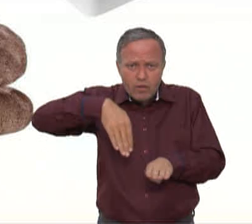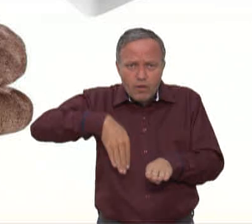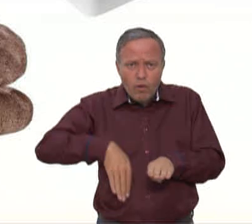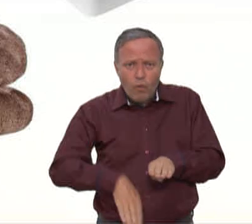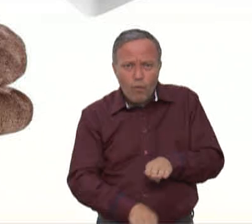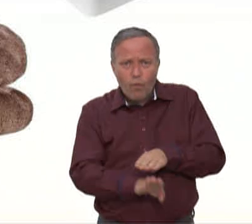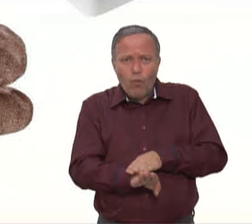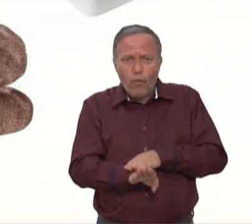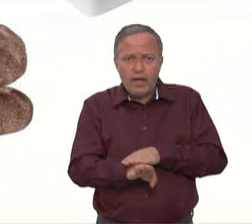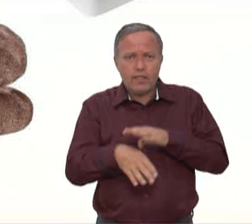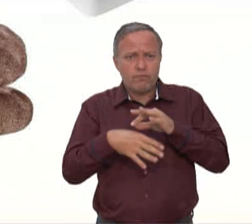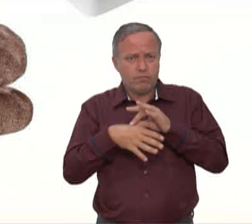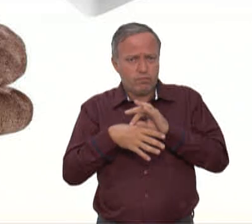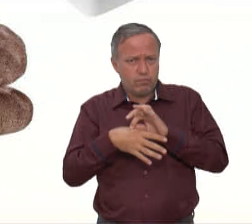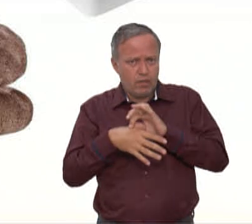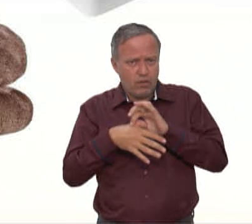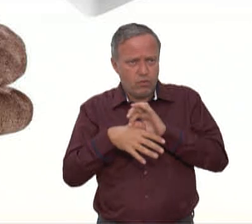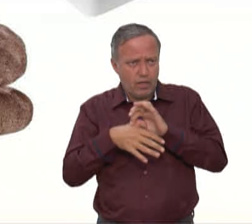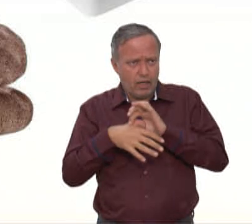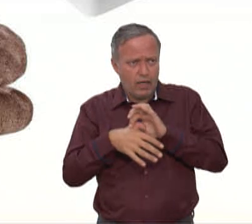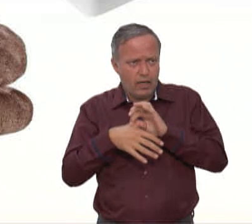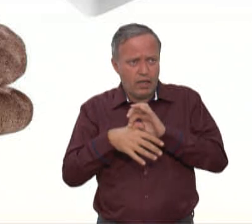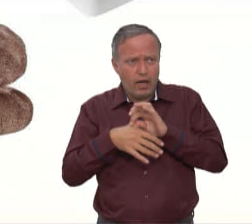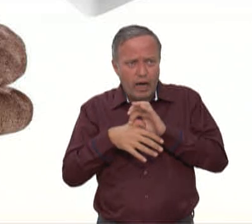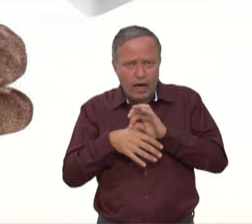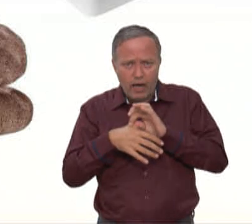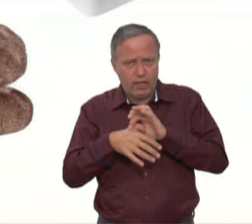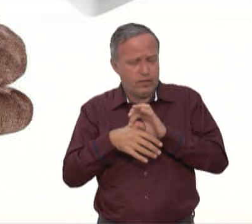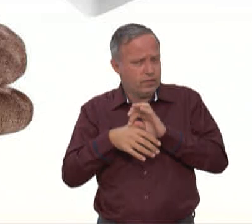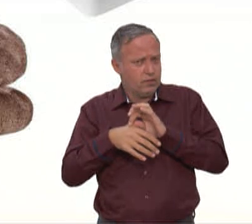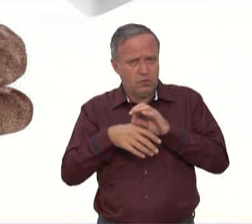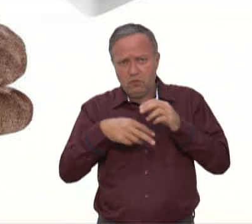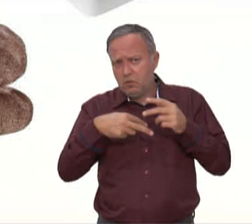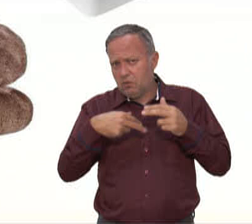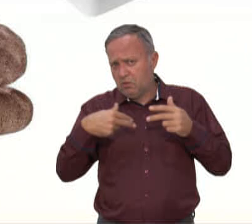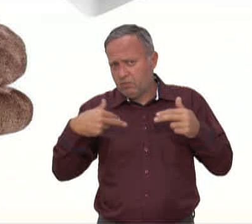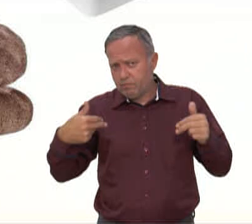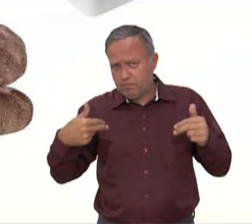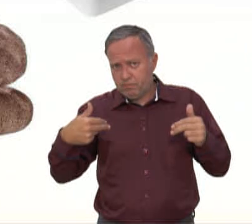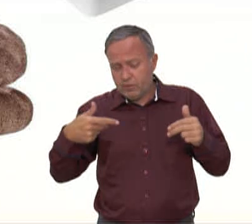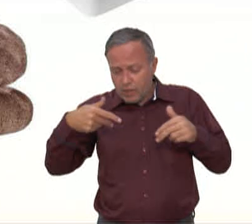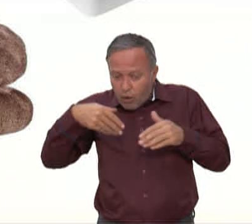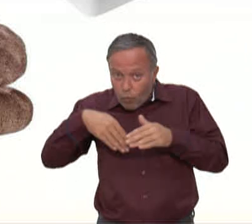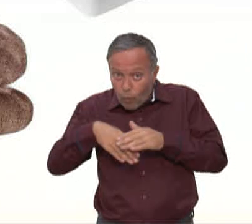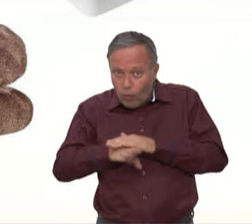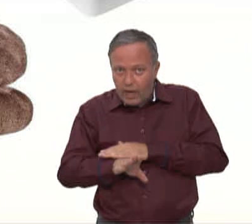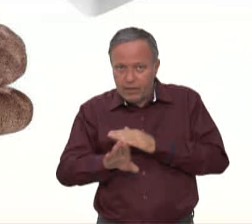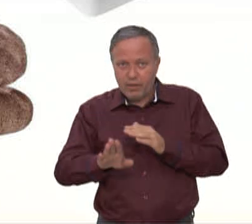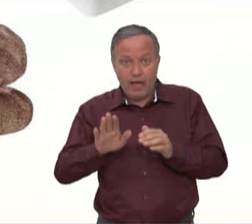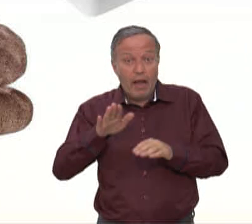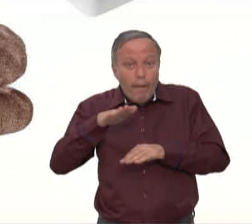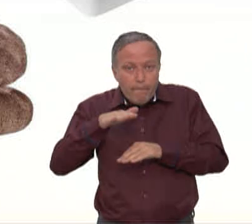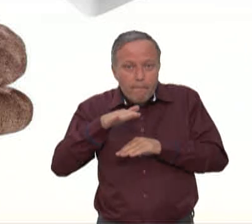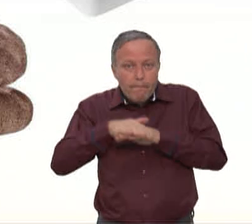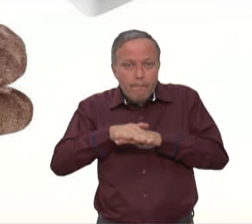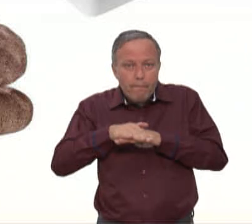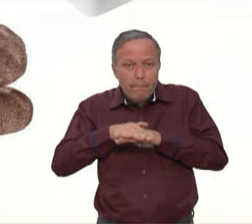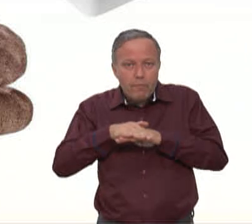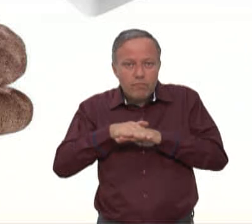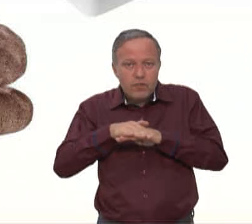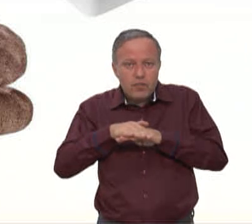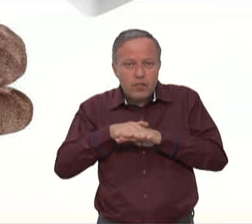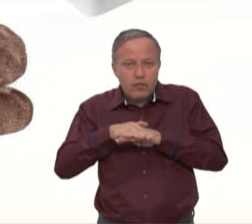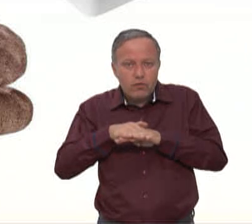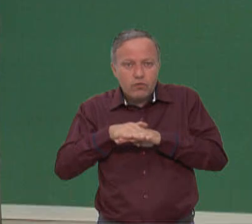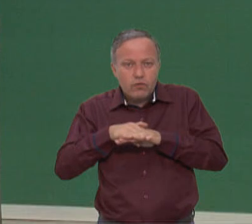também alguns componentes numa temperatura mais elevada, como salgados, por exemplo, recém-fritos. Então aí você consegue estar mantendo a temperatura. Por